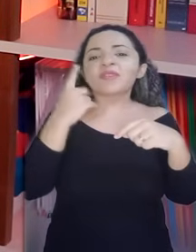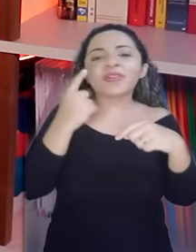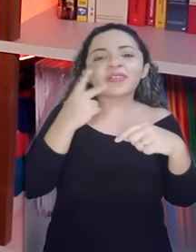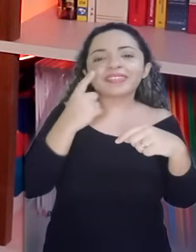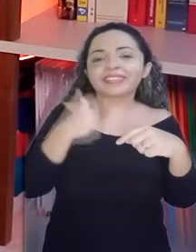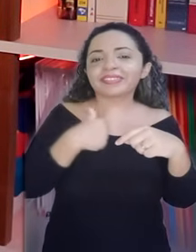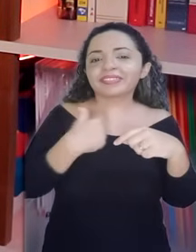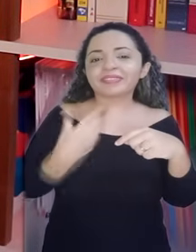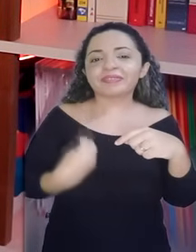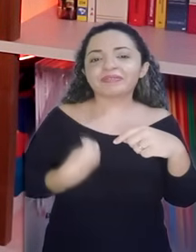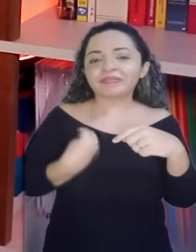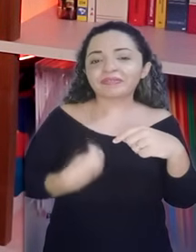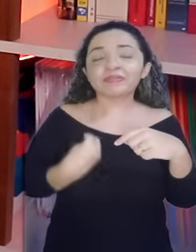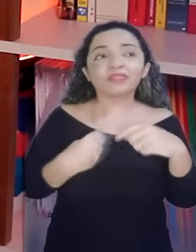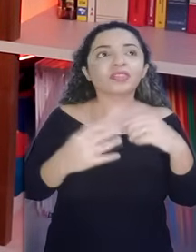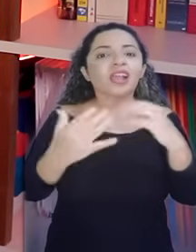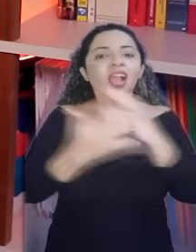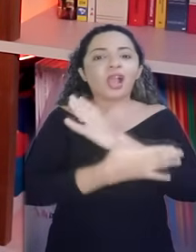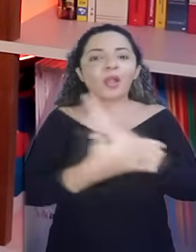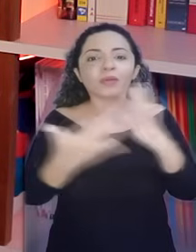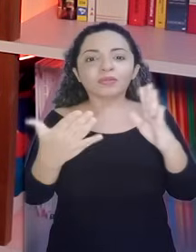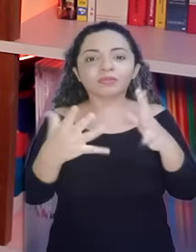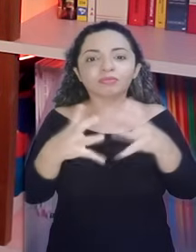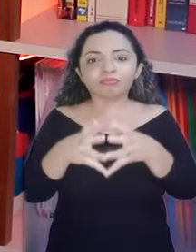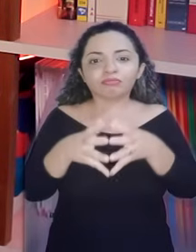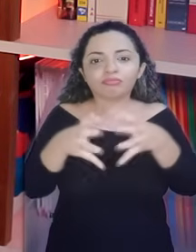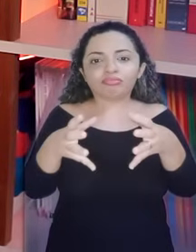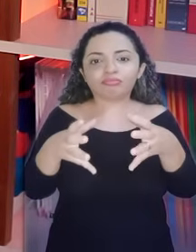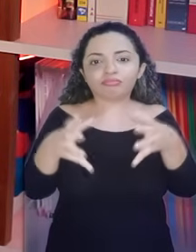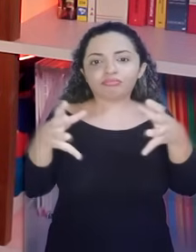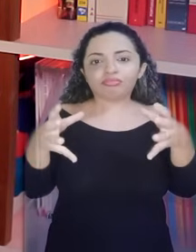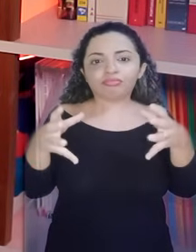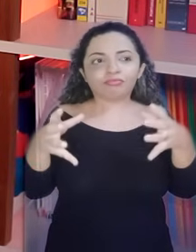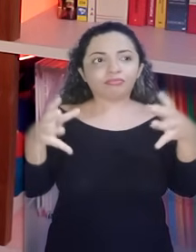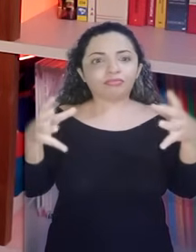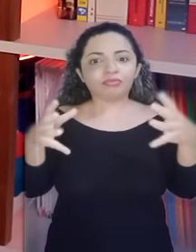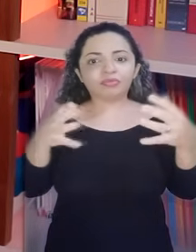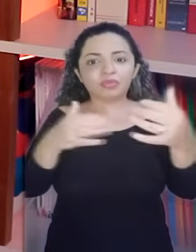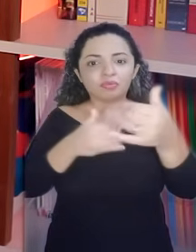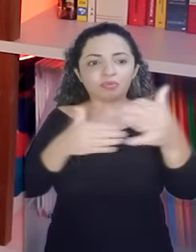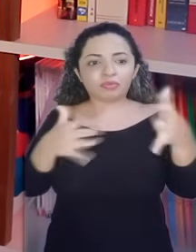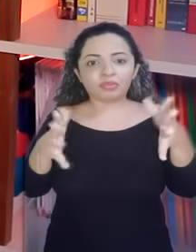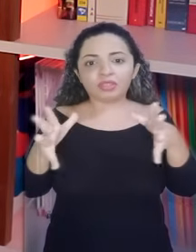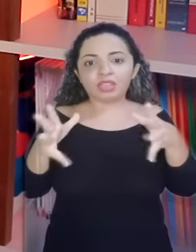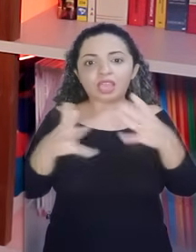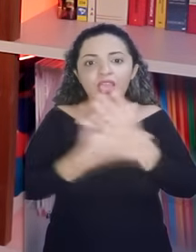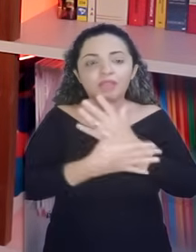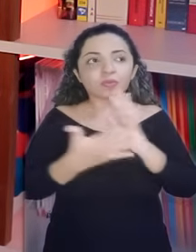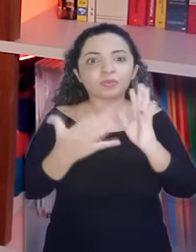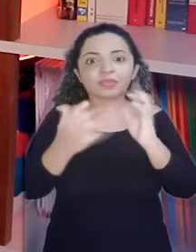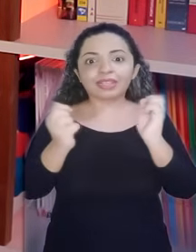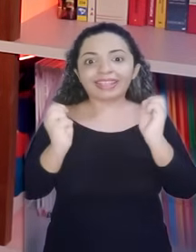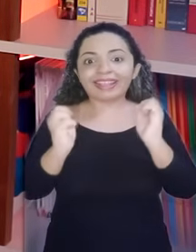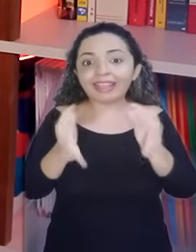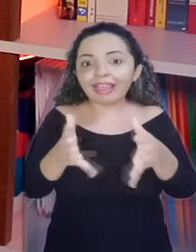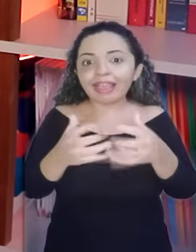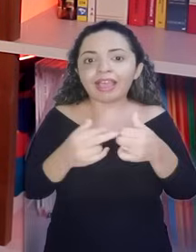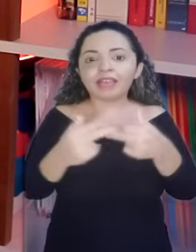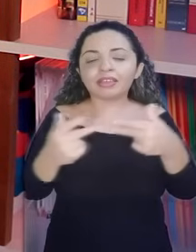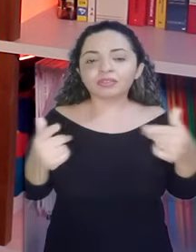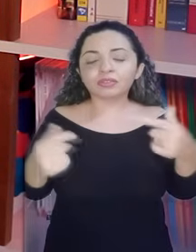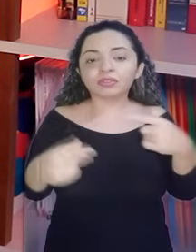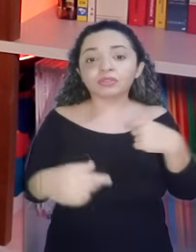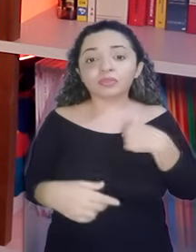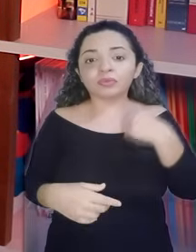profundas, ou recentemente como experiências pessoais que eu tive visitando cidades como Buenos Aires recentemente